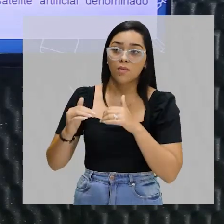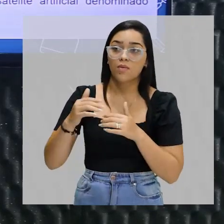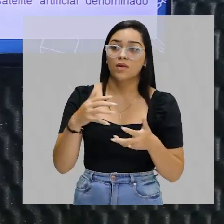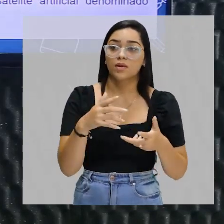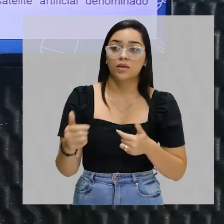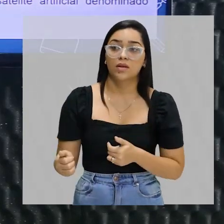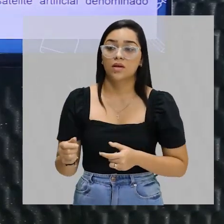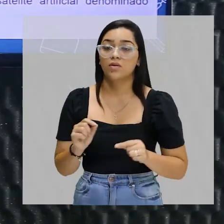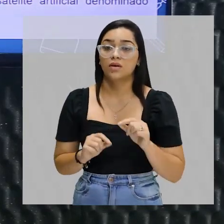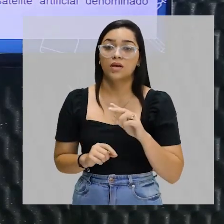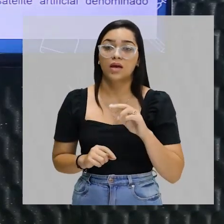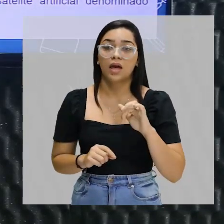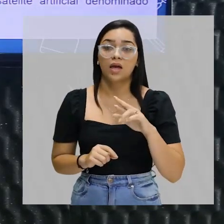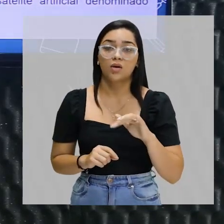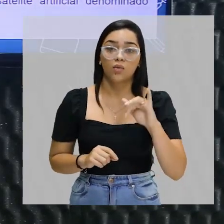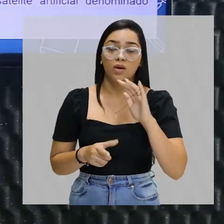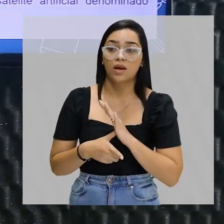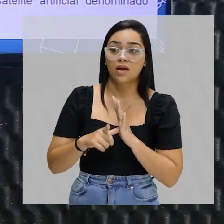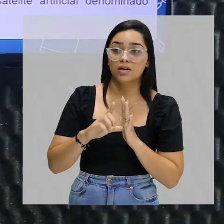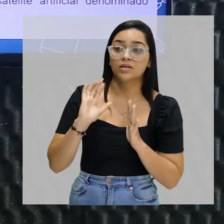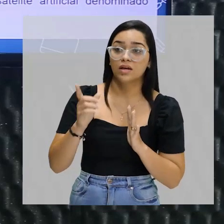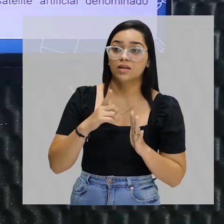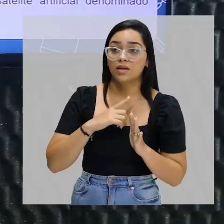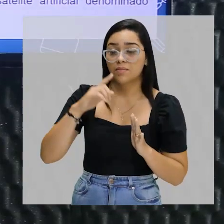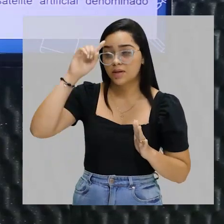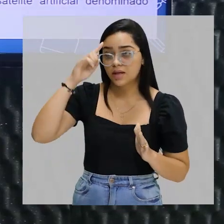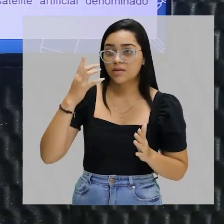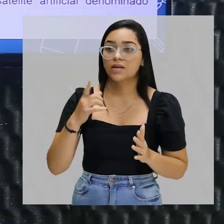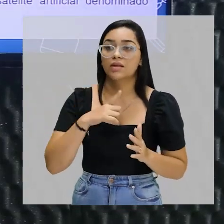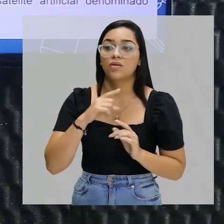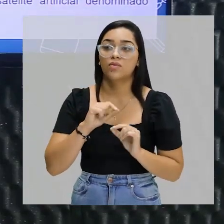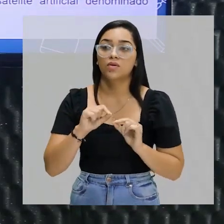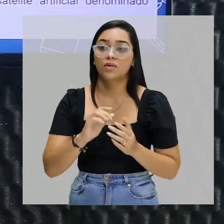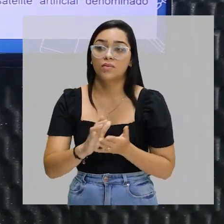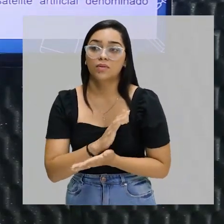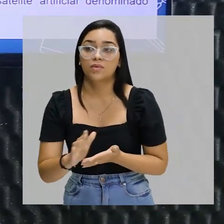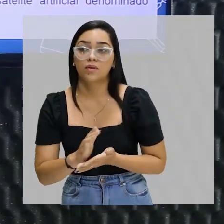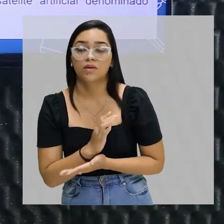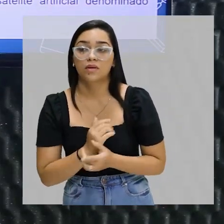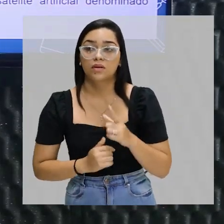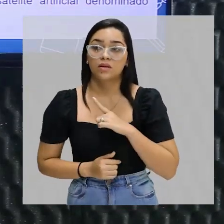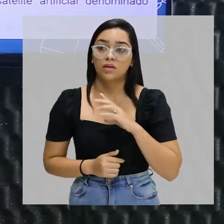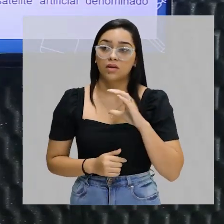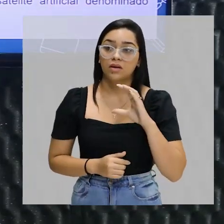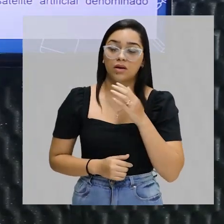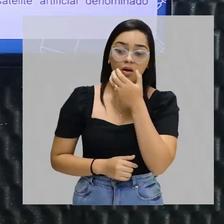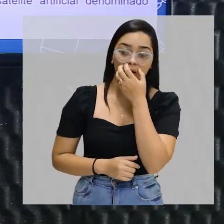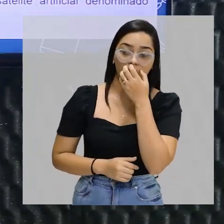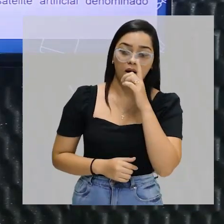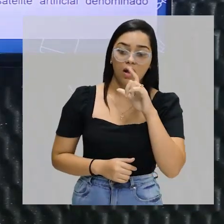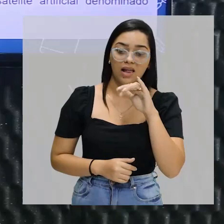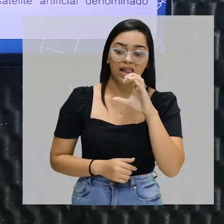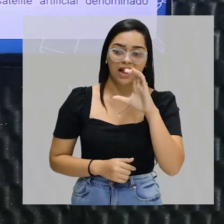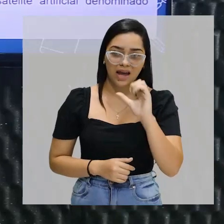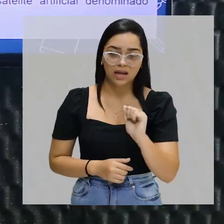da terra que é no caso Yuri Gagarin antes de Yuri Gagarin já tinham mandados também né os primeiros servidos que foi uma cadela chamada Laika Então